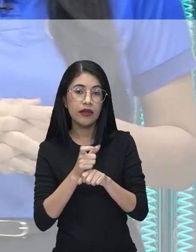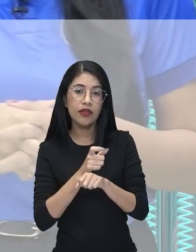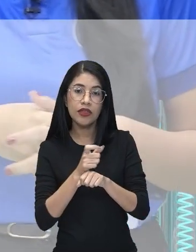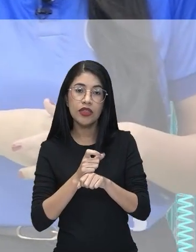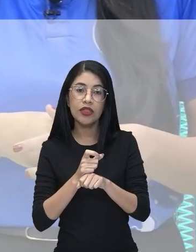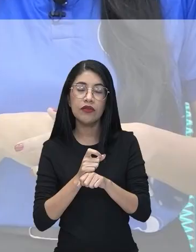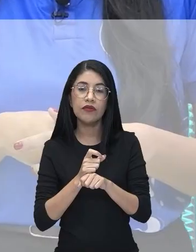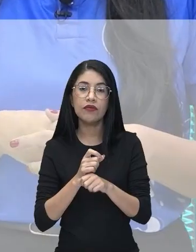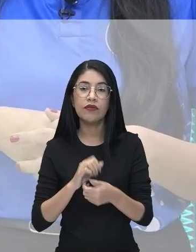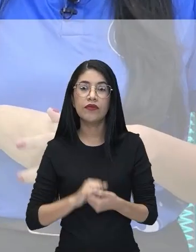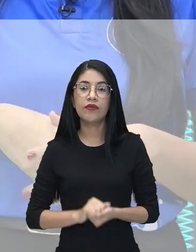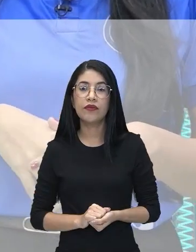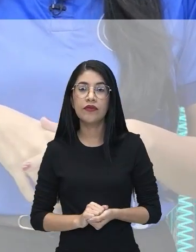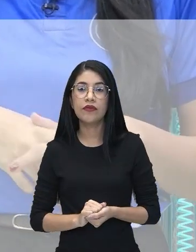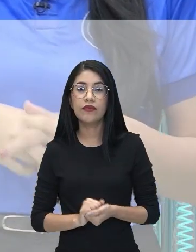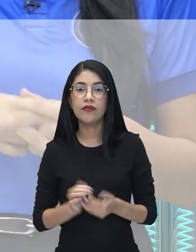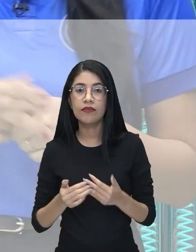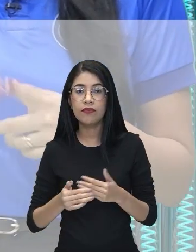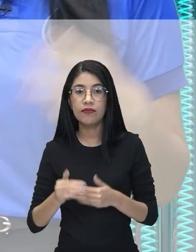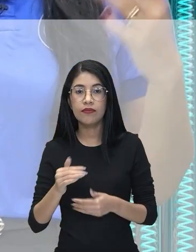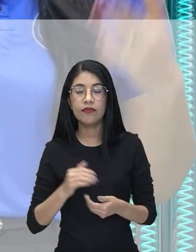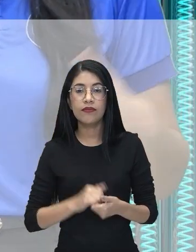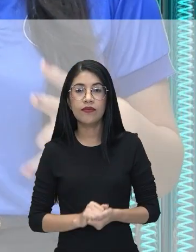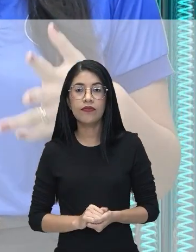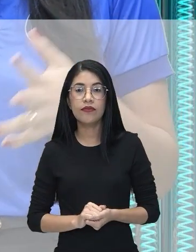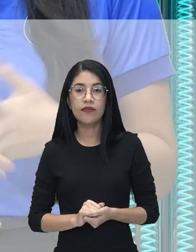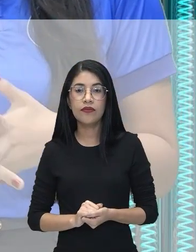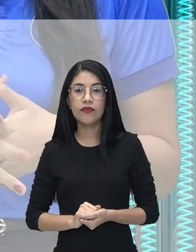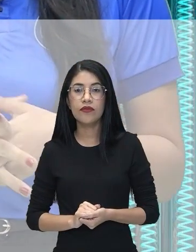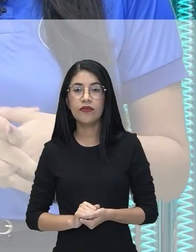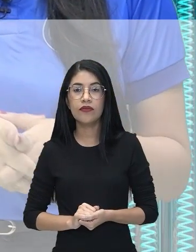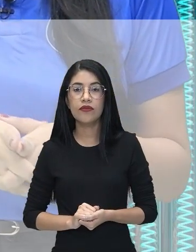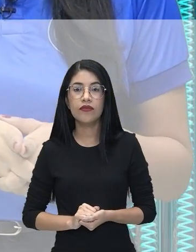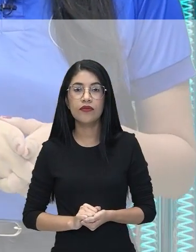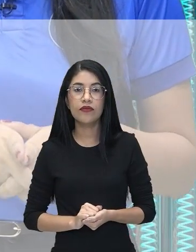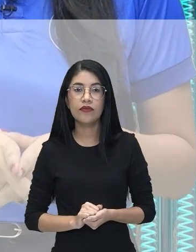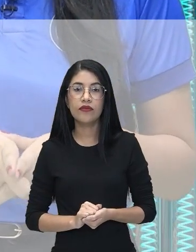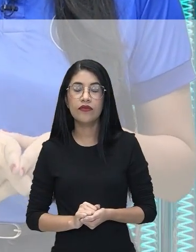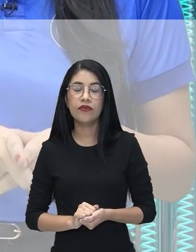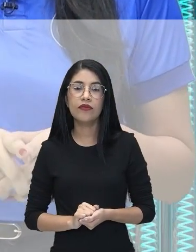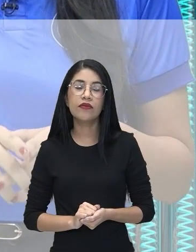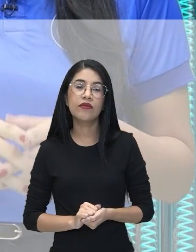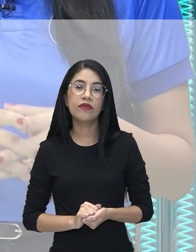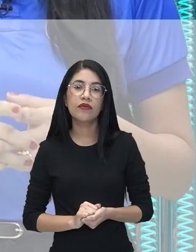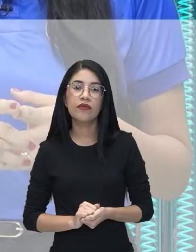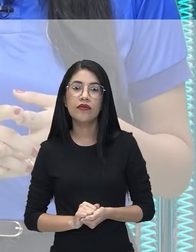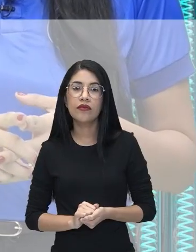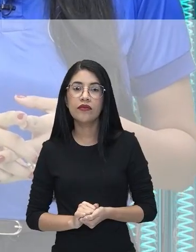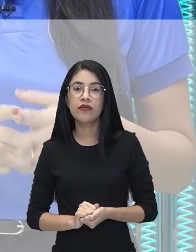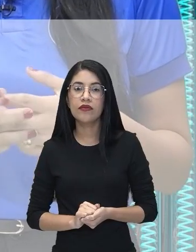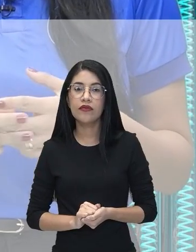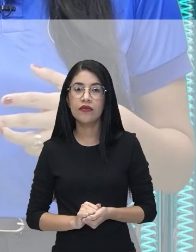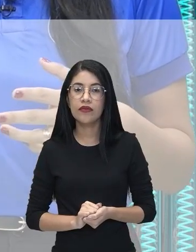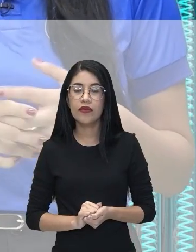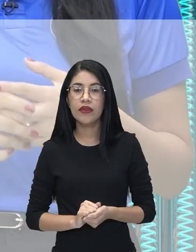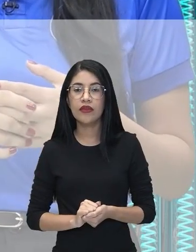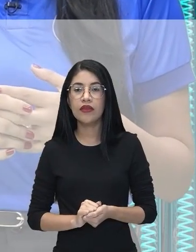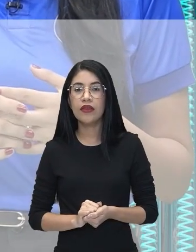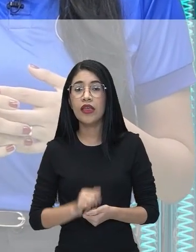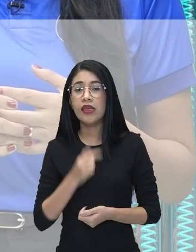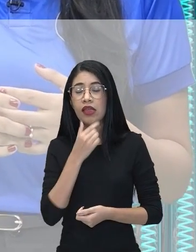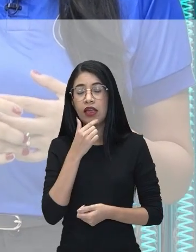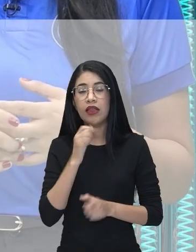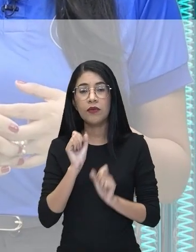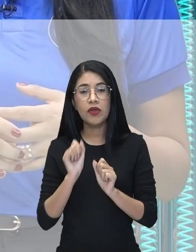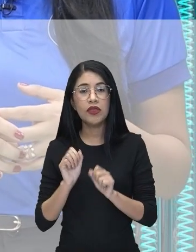verbos. Vamos adiante, que nós temos muitos exemplos de sufixos em inglês que nós podemos usar para a formação